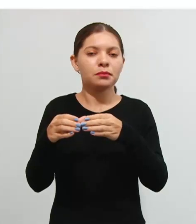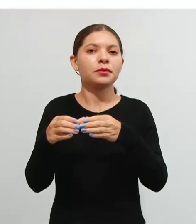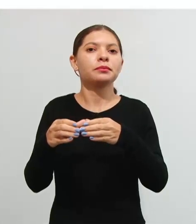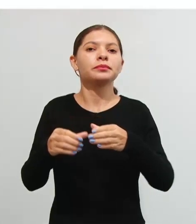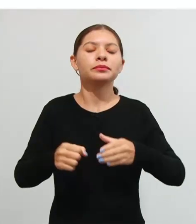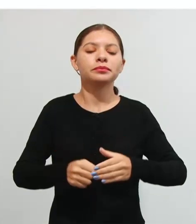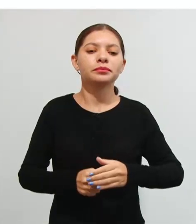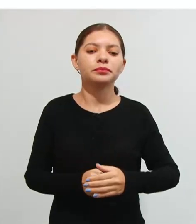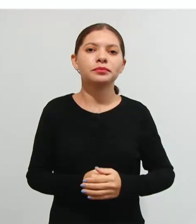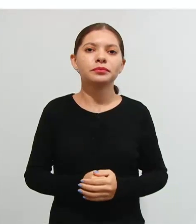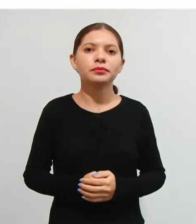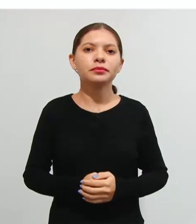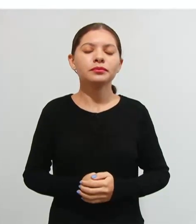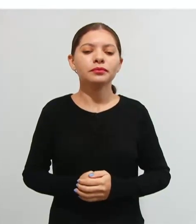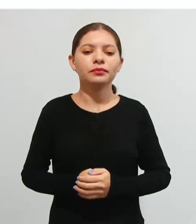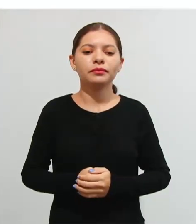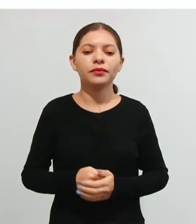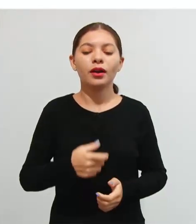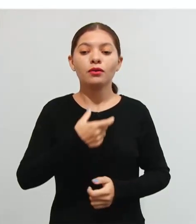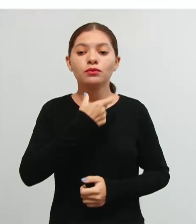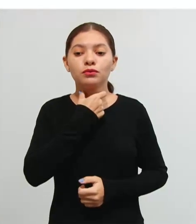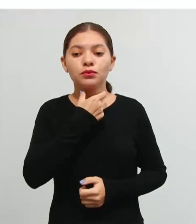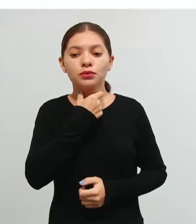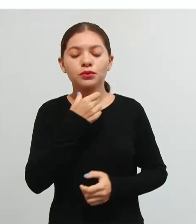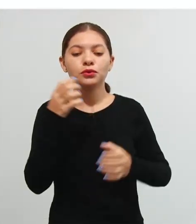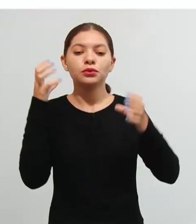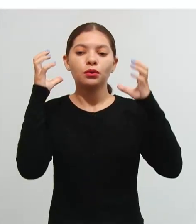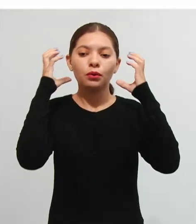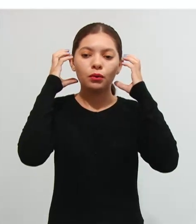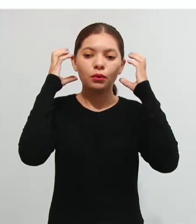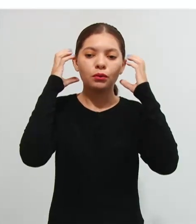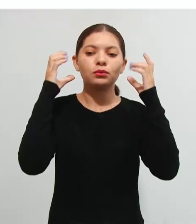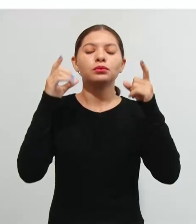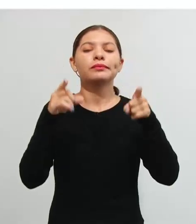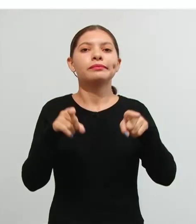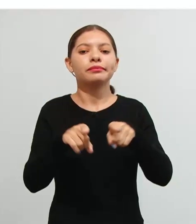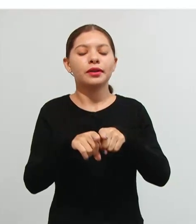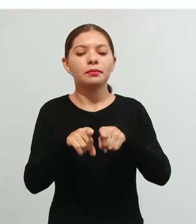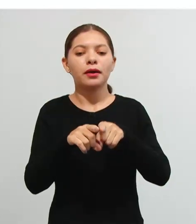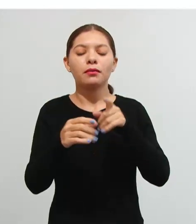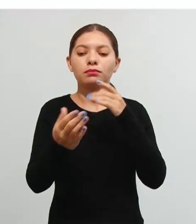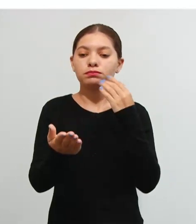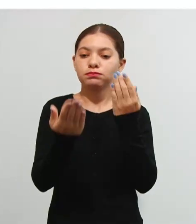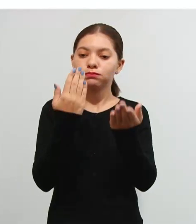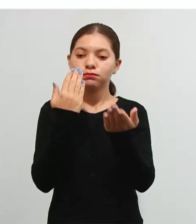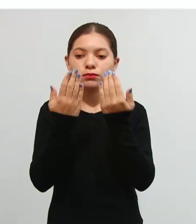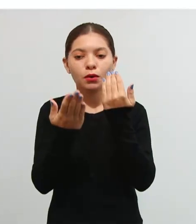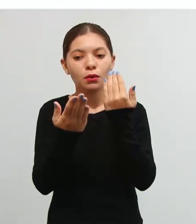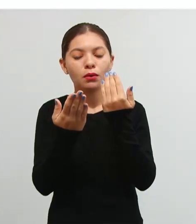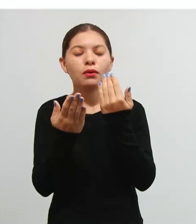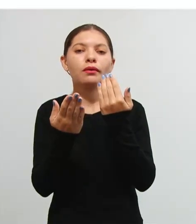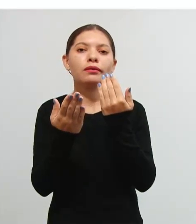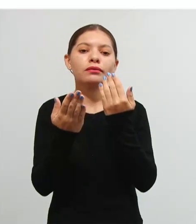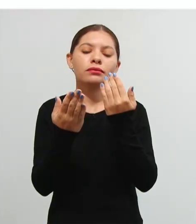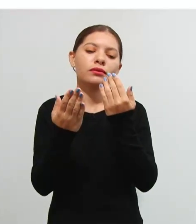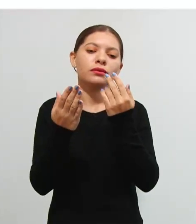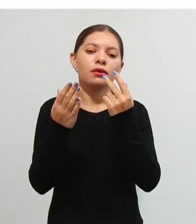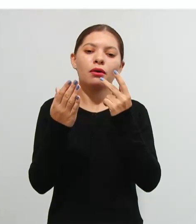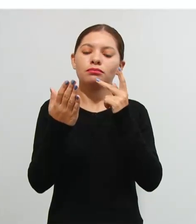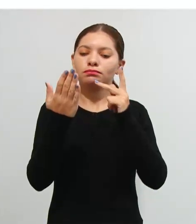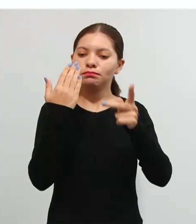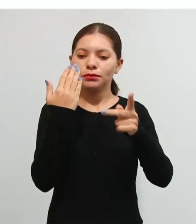multifuncional, né? Por fonoaudiólogo, por psicólogo, pelo médico, né? Ou seja, psiquiatra